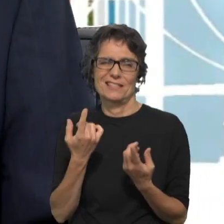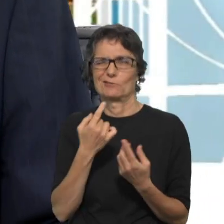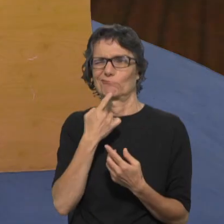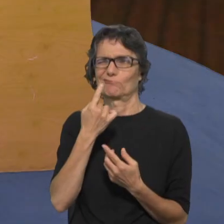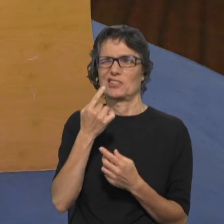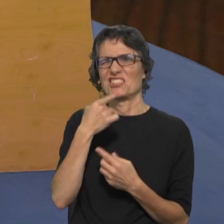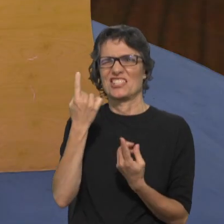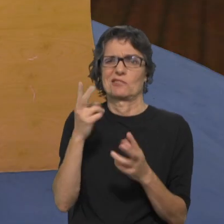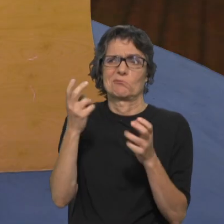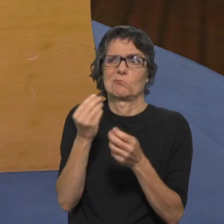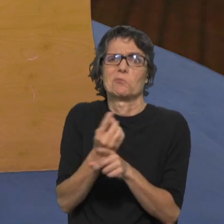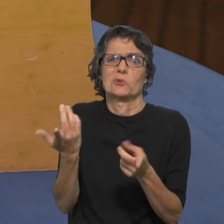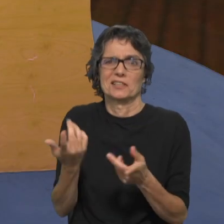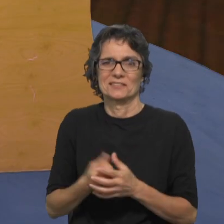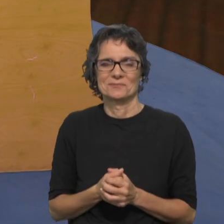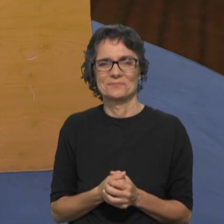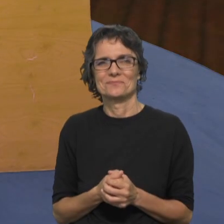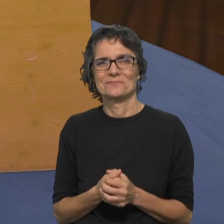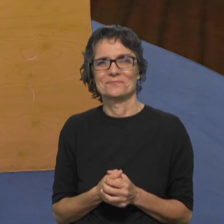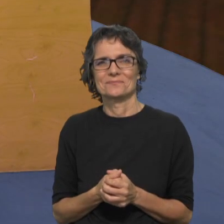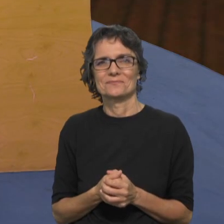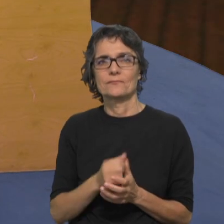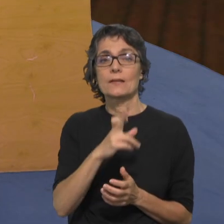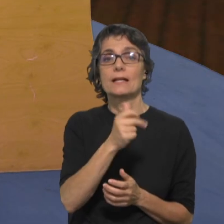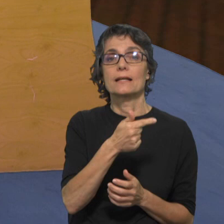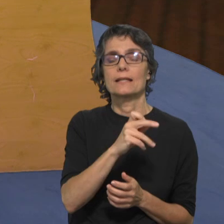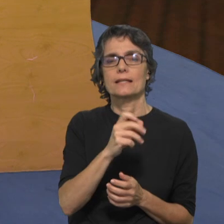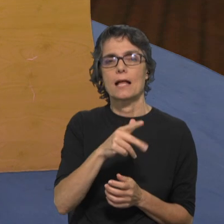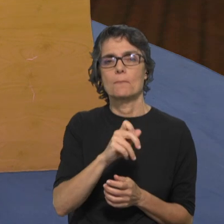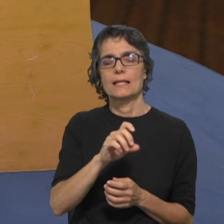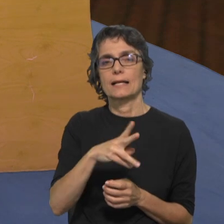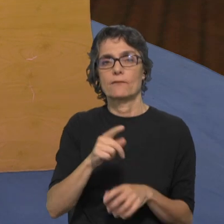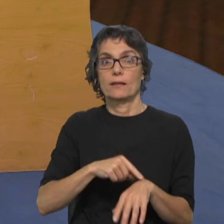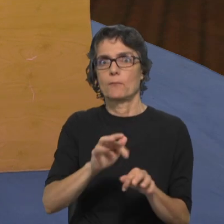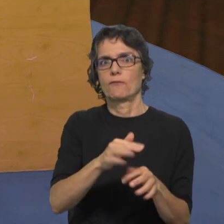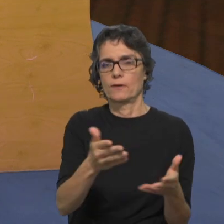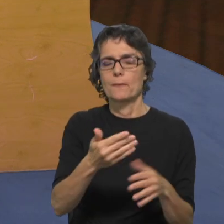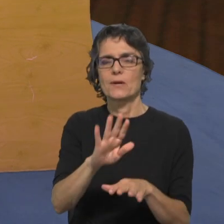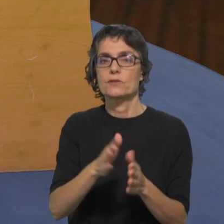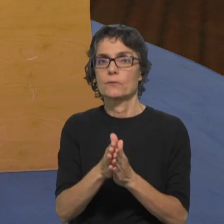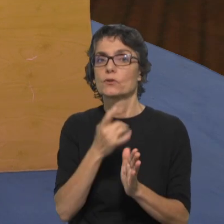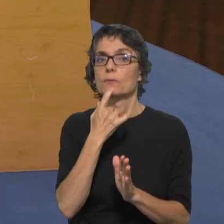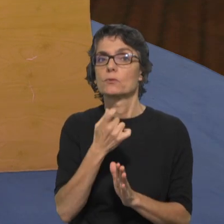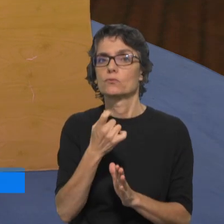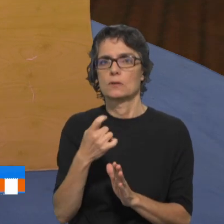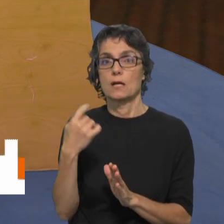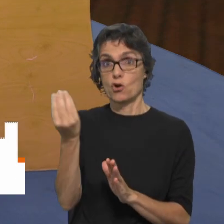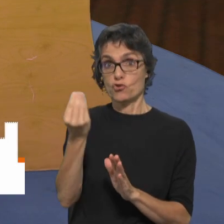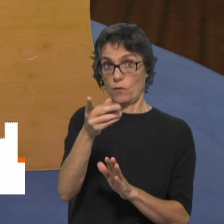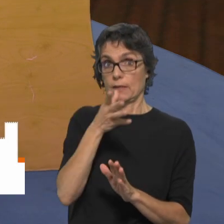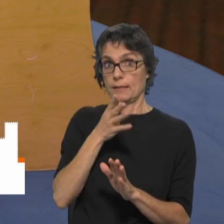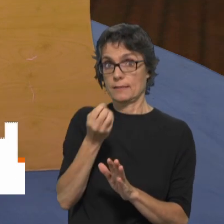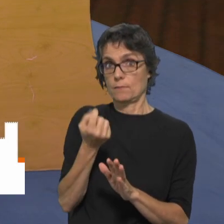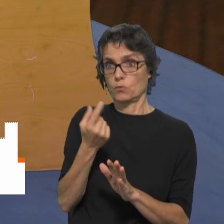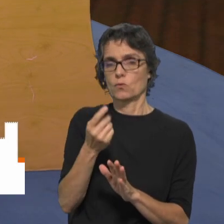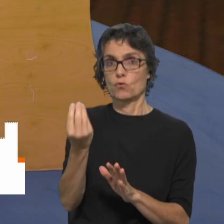bocado diferentes. A Rita Almeida Carvalho, temos muito pouco tempo já, mas os jovens, estava a falar dos jovens, na medida